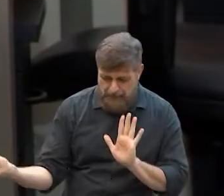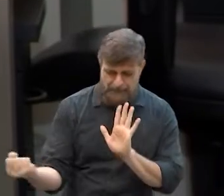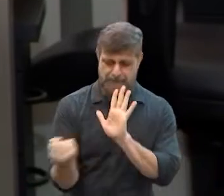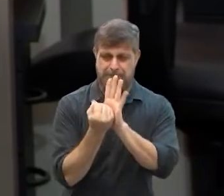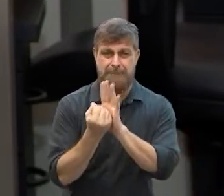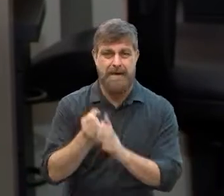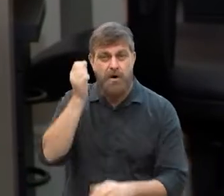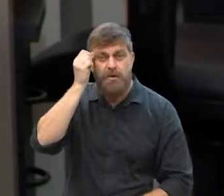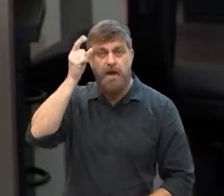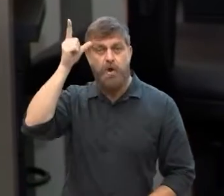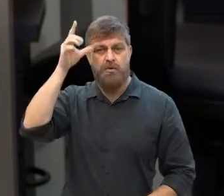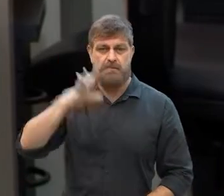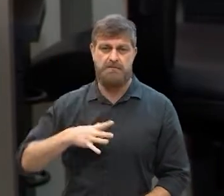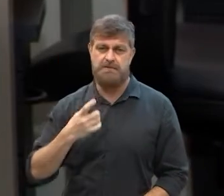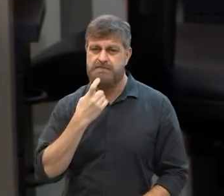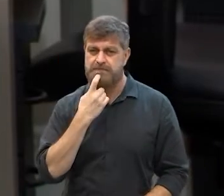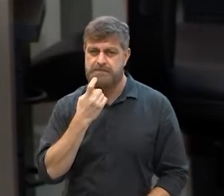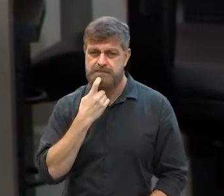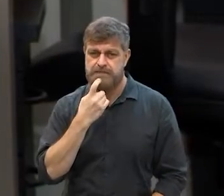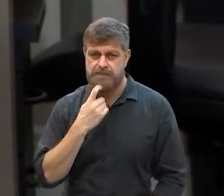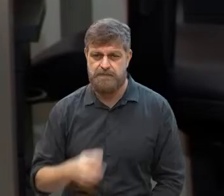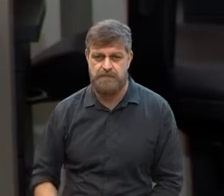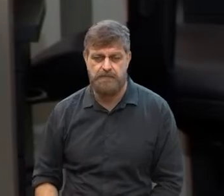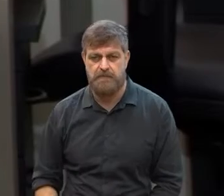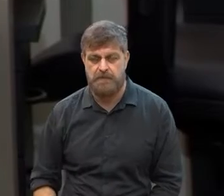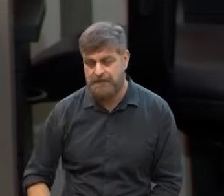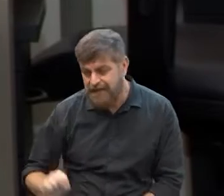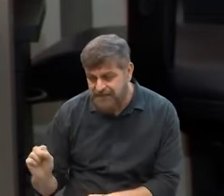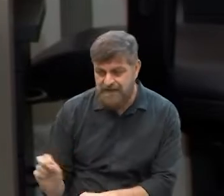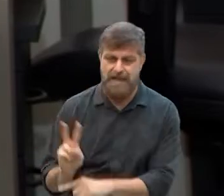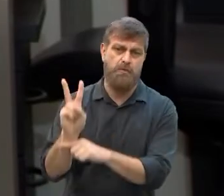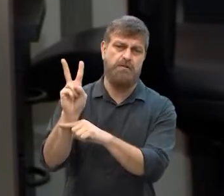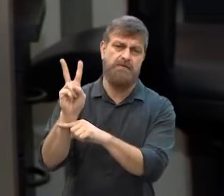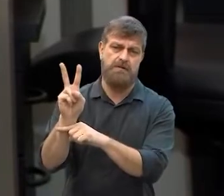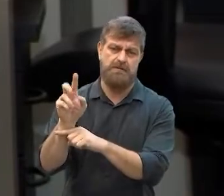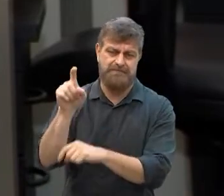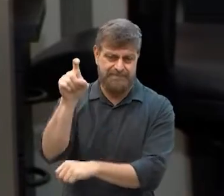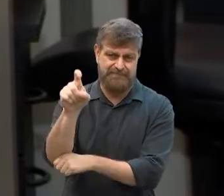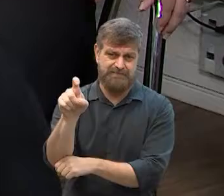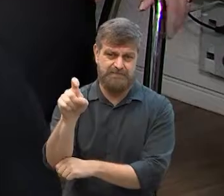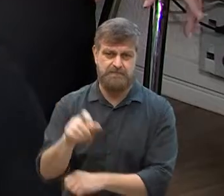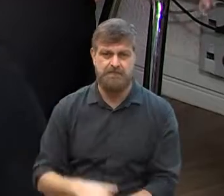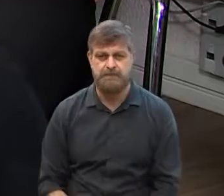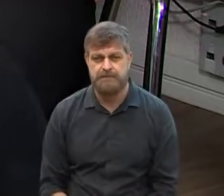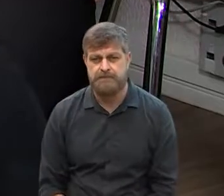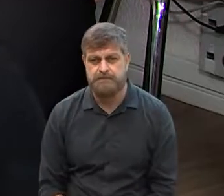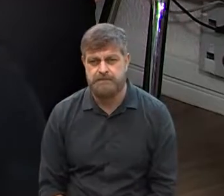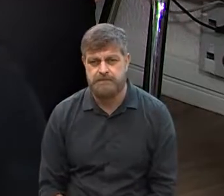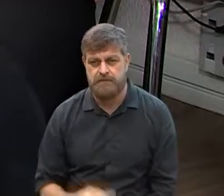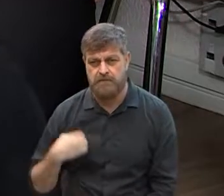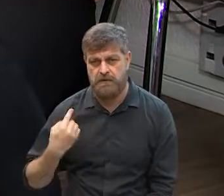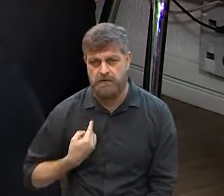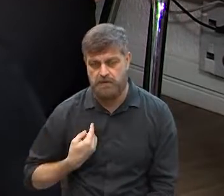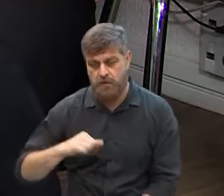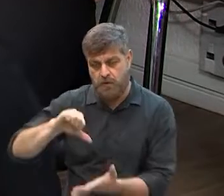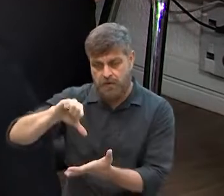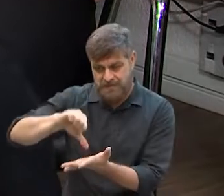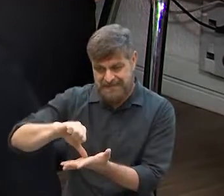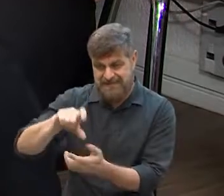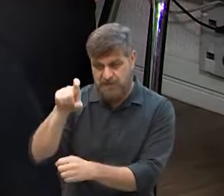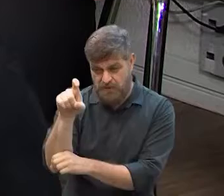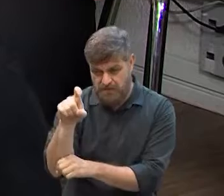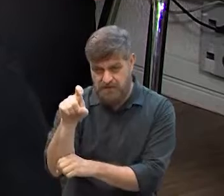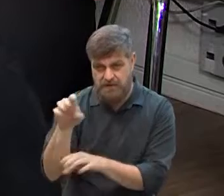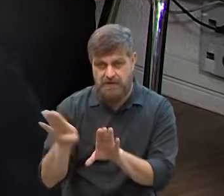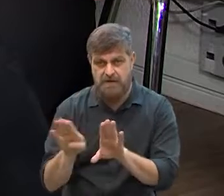um equipamento cultural com muito valor para o município. A gente falou do Centro de Convivência